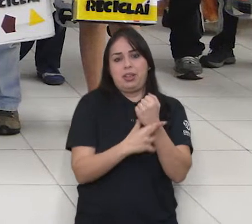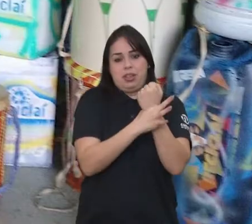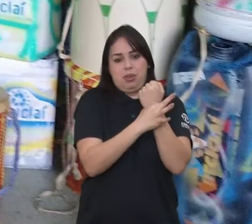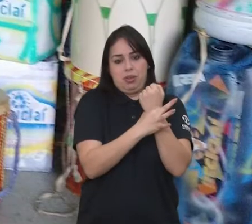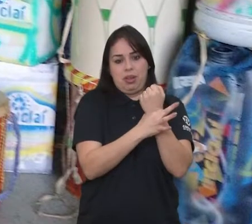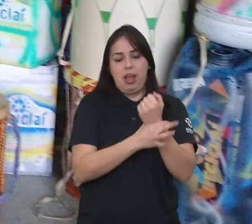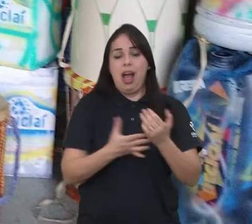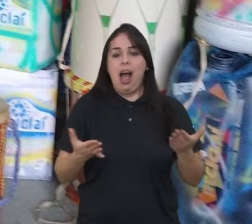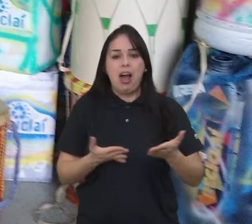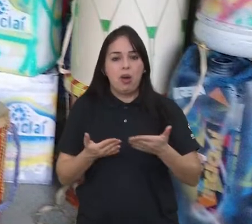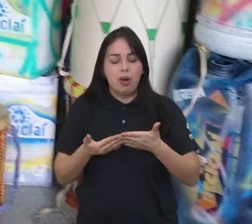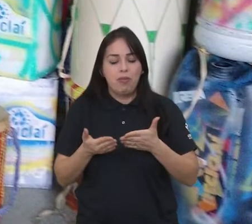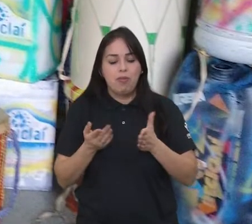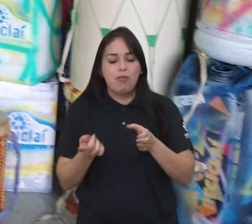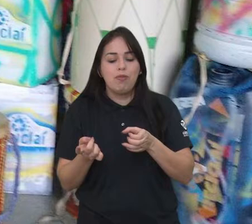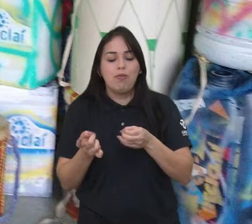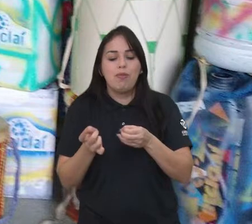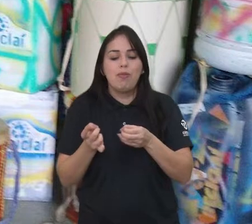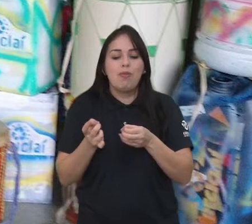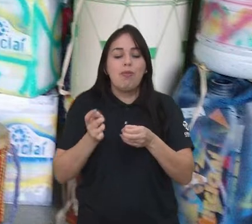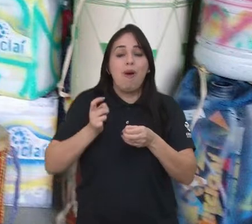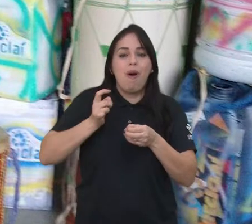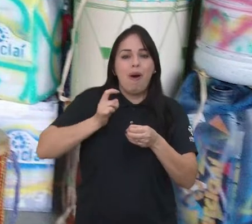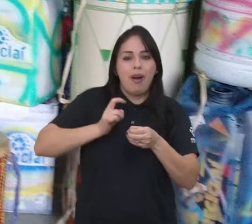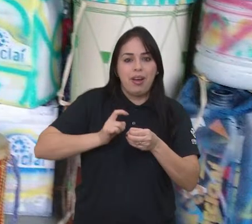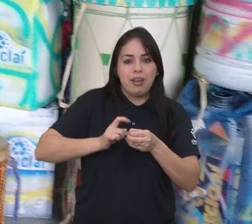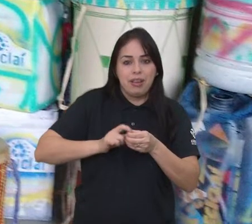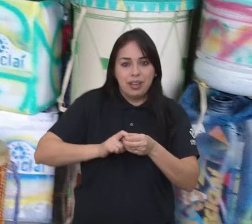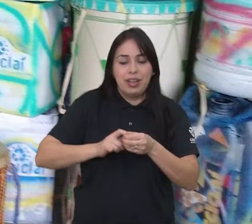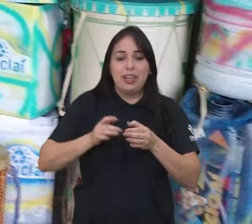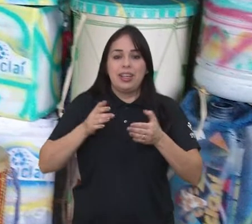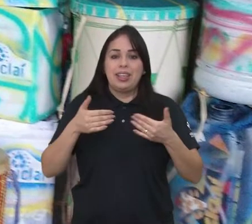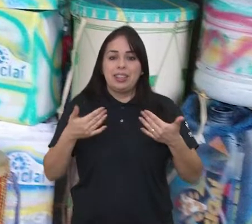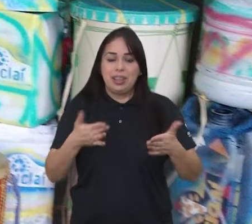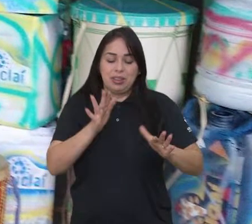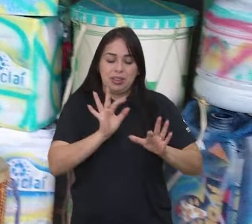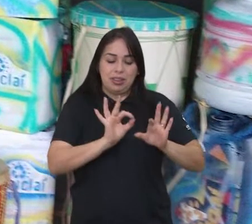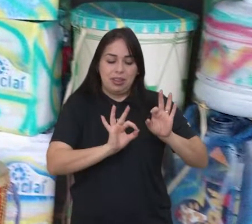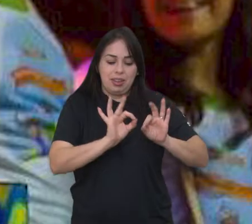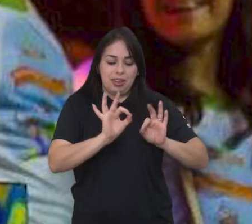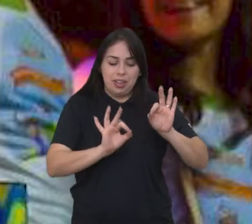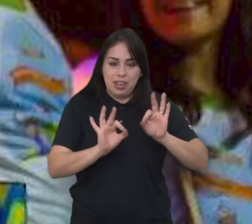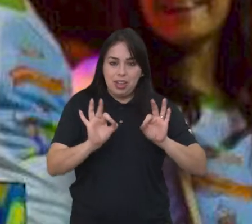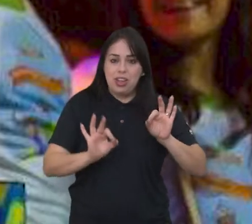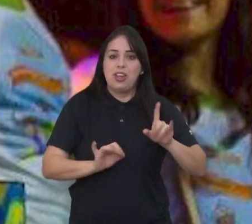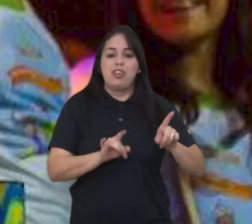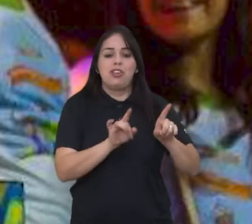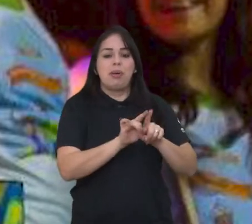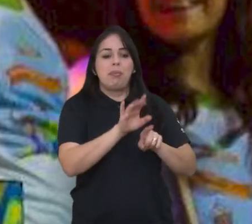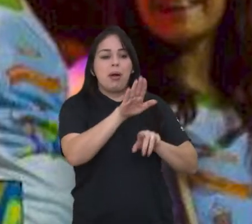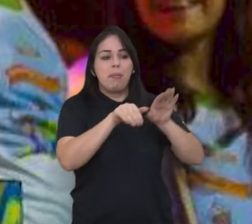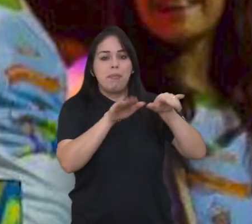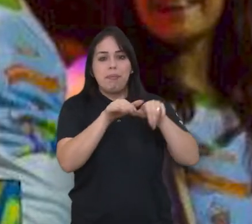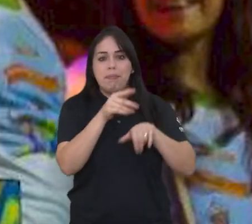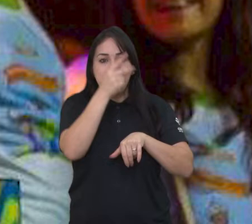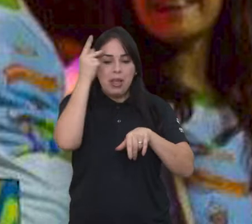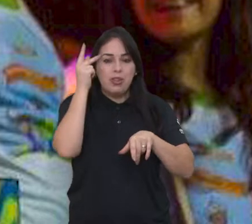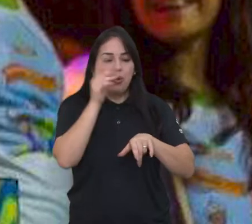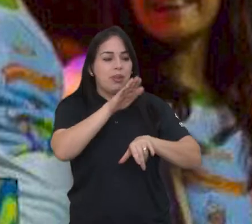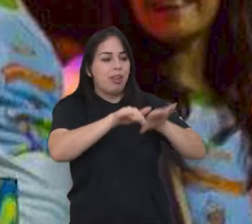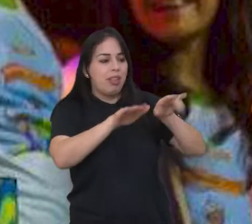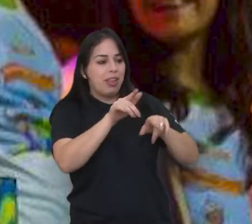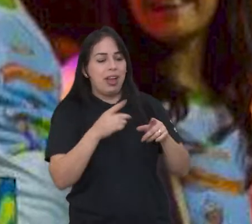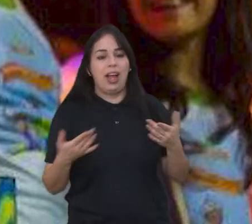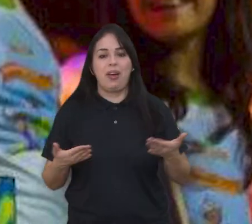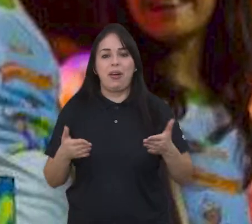estamos num momento de retomada e estamos se reorganizando, trazendo pessoas novas. Eu estou num momento muito legal,